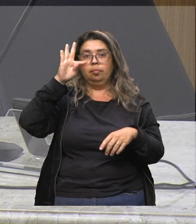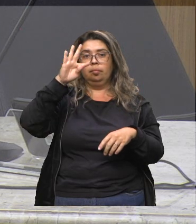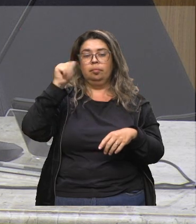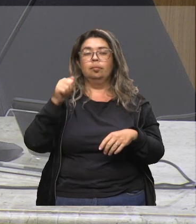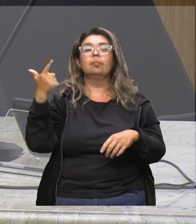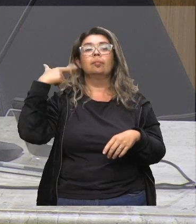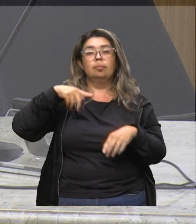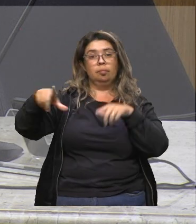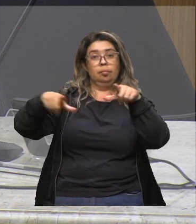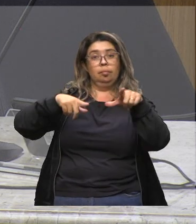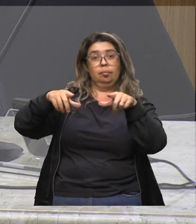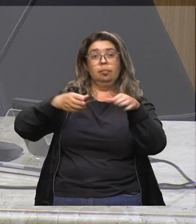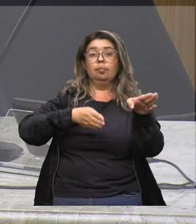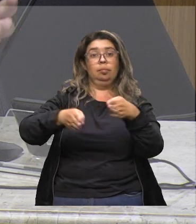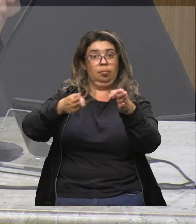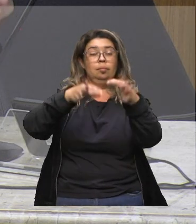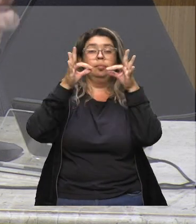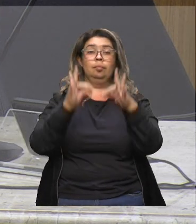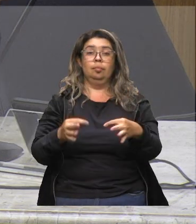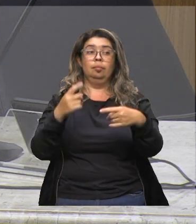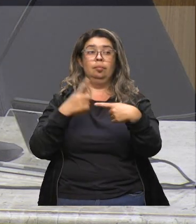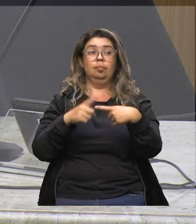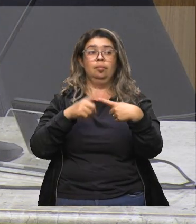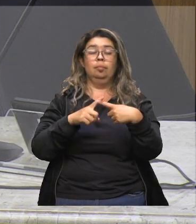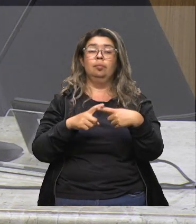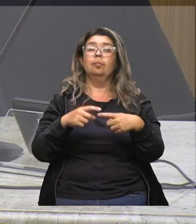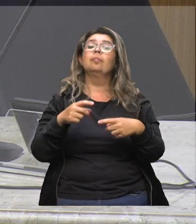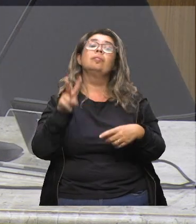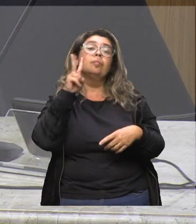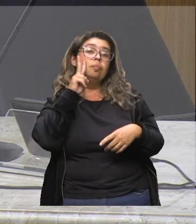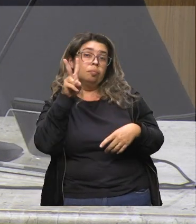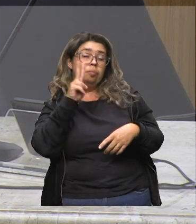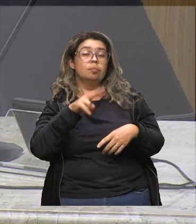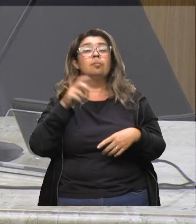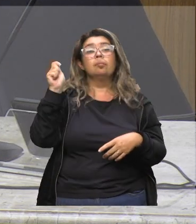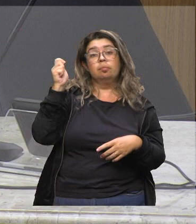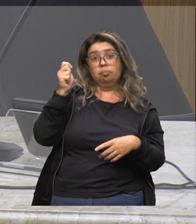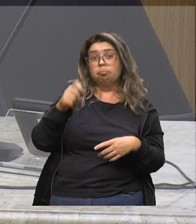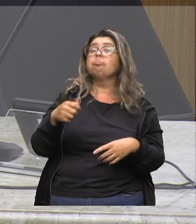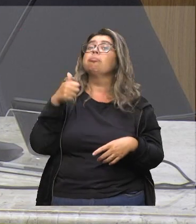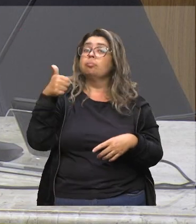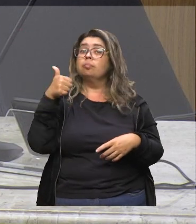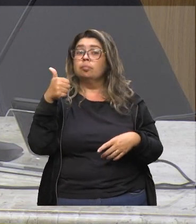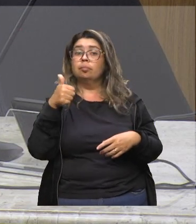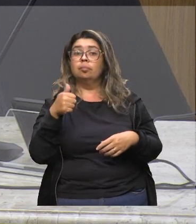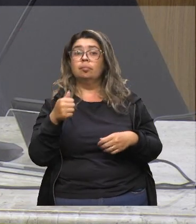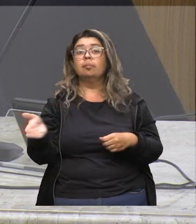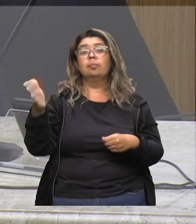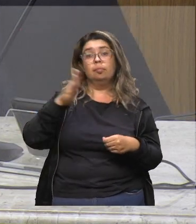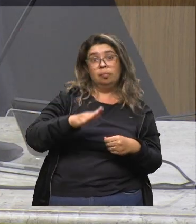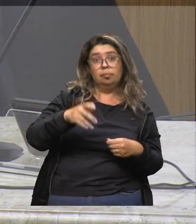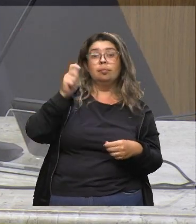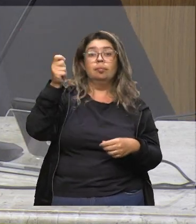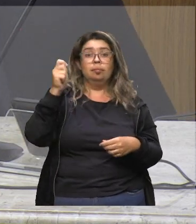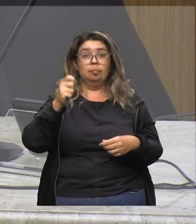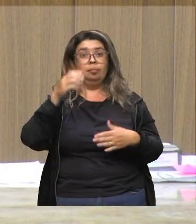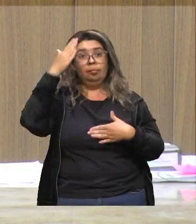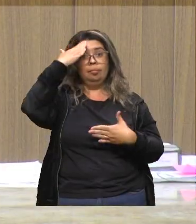e estamos no caminho certo, sim, porque os investidores estão vendo que a Assis tem potencial e estão investindo na nossa cidade. Obrigado, senhor